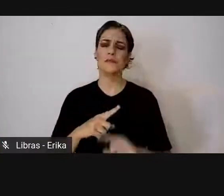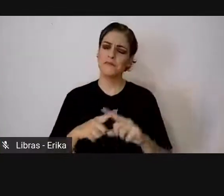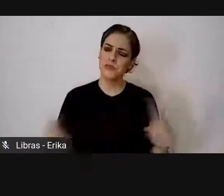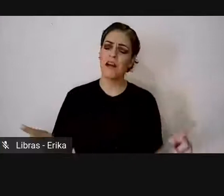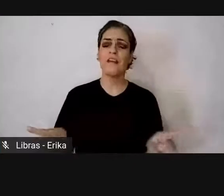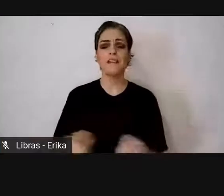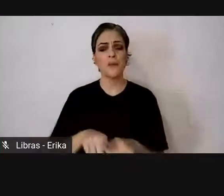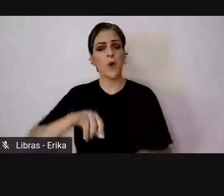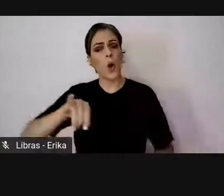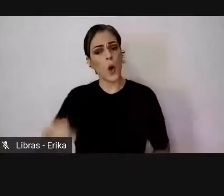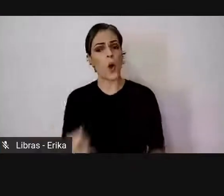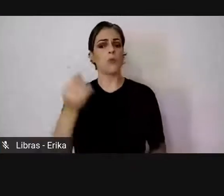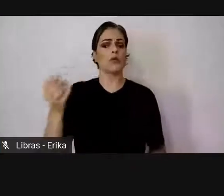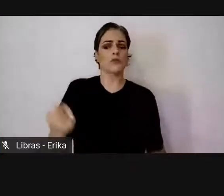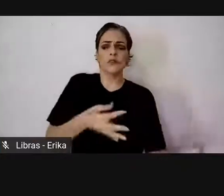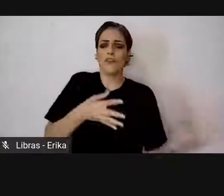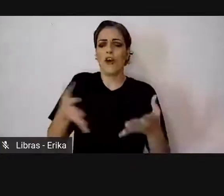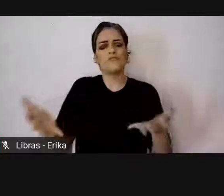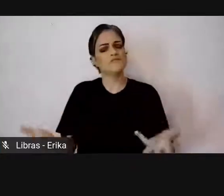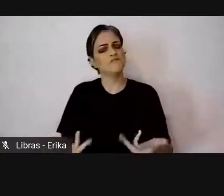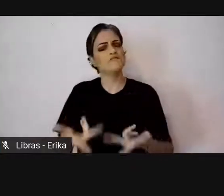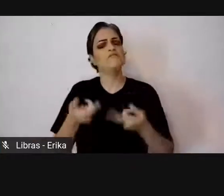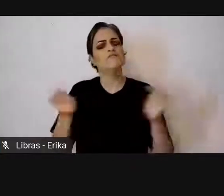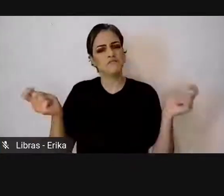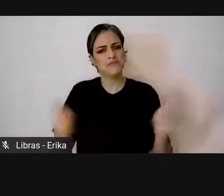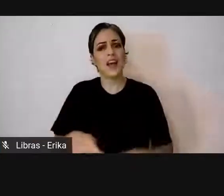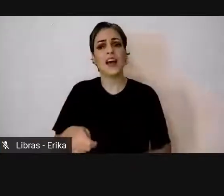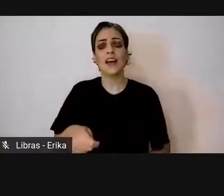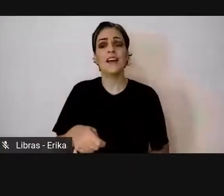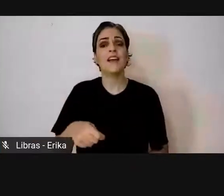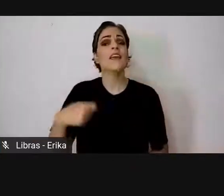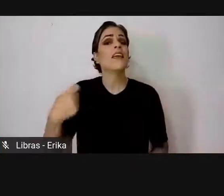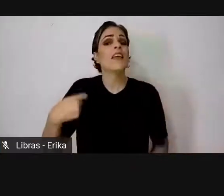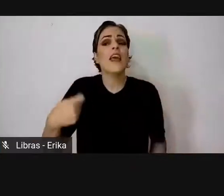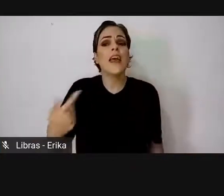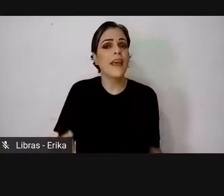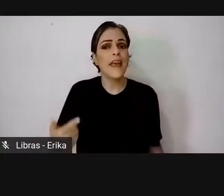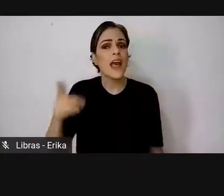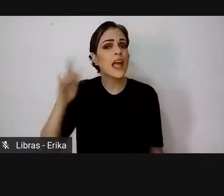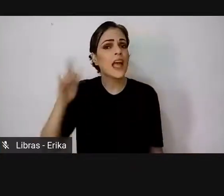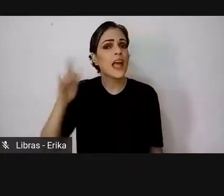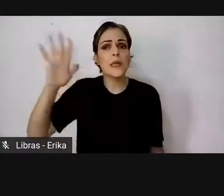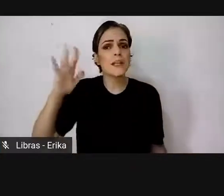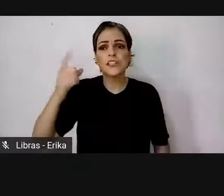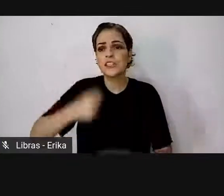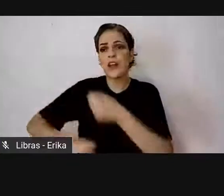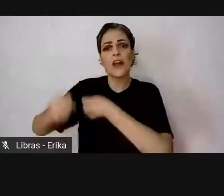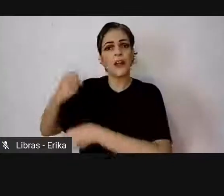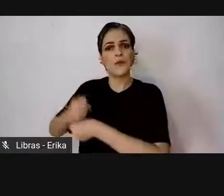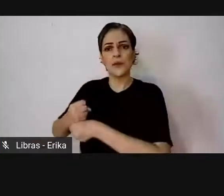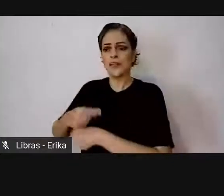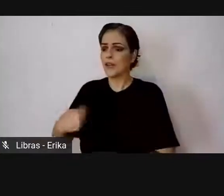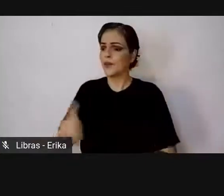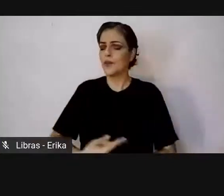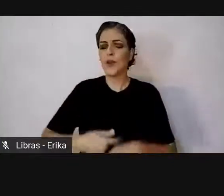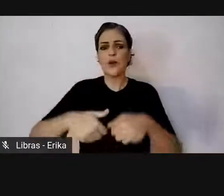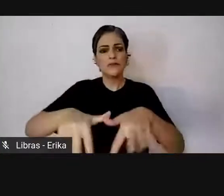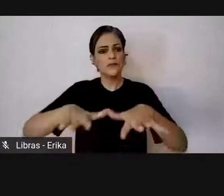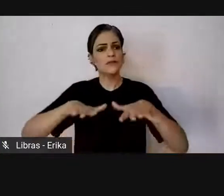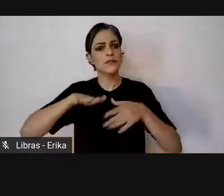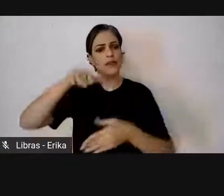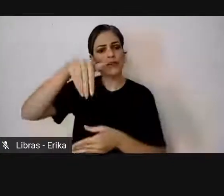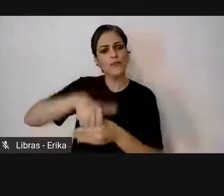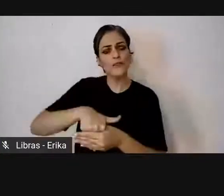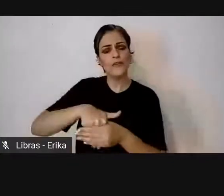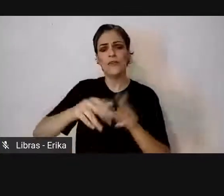poderia imaginar há um ano atrás que estaríamos fazendo votações plenárias na modalidade virtual? E